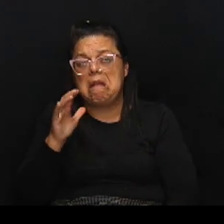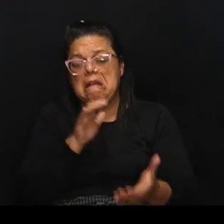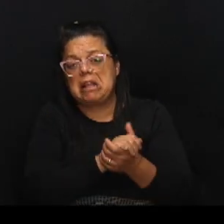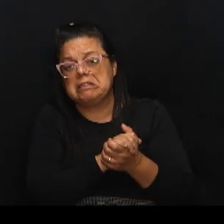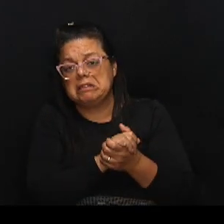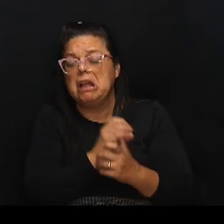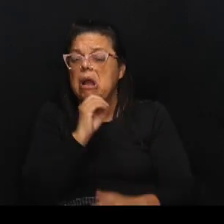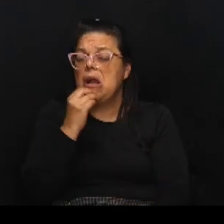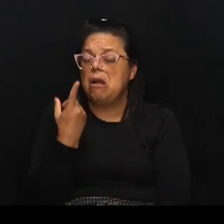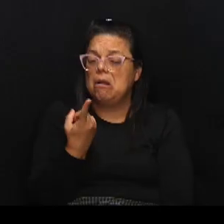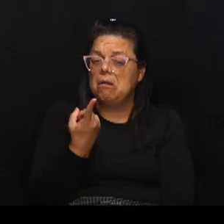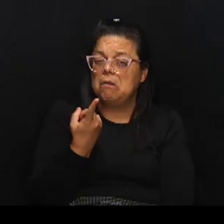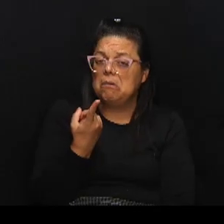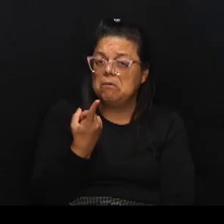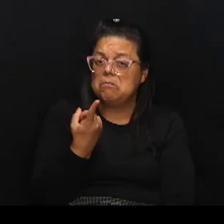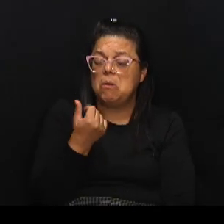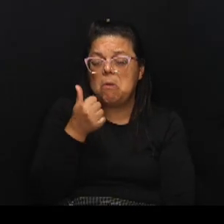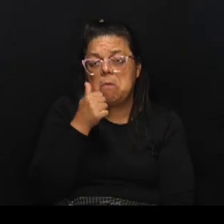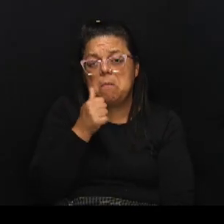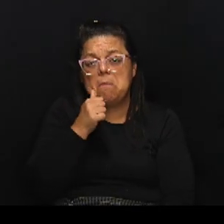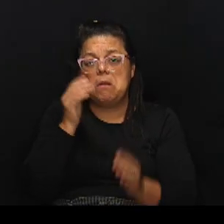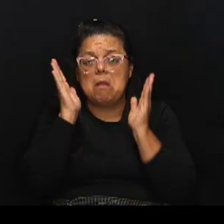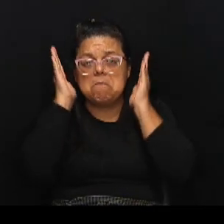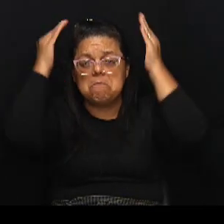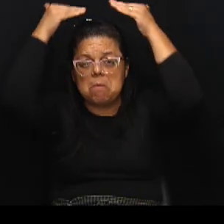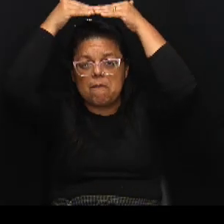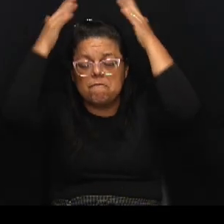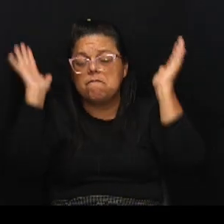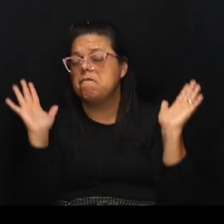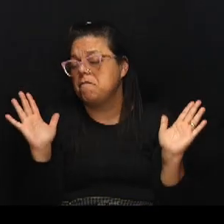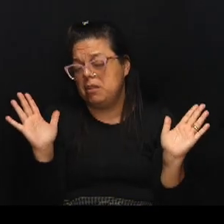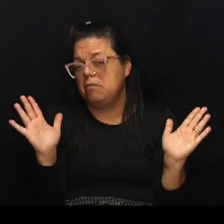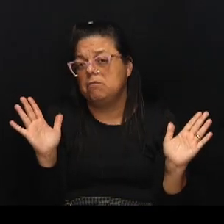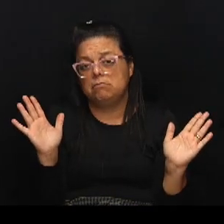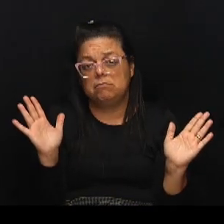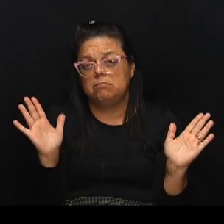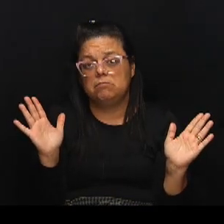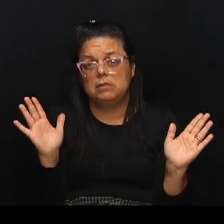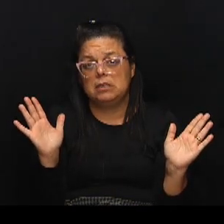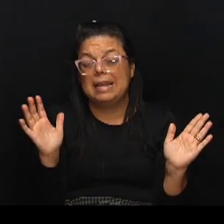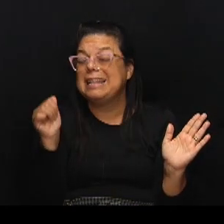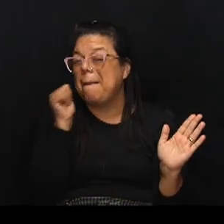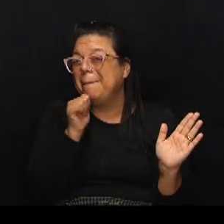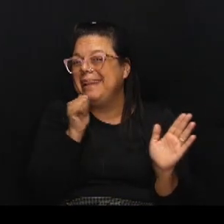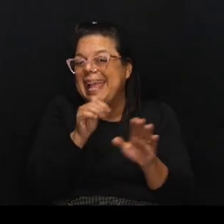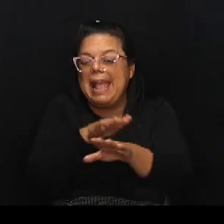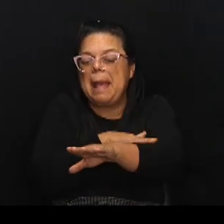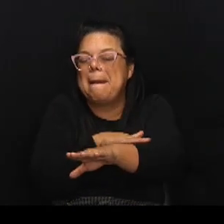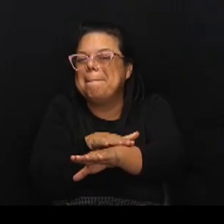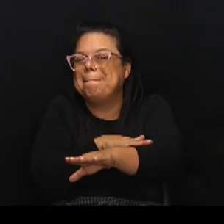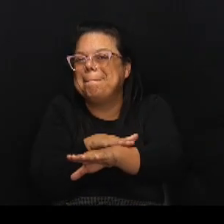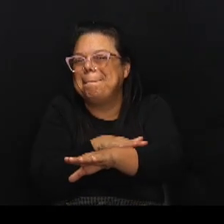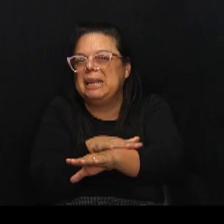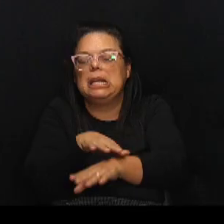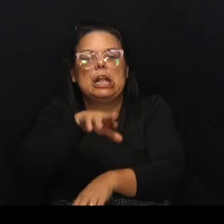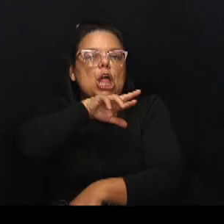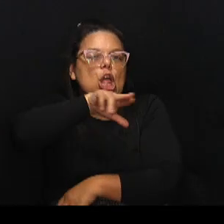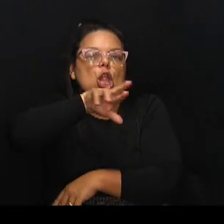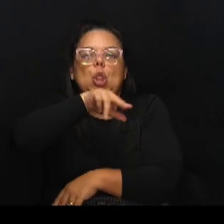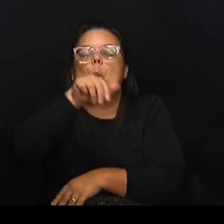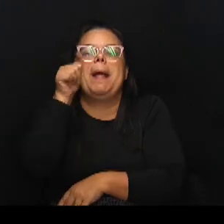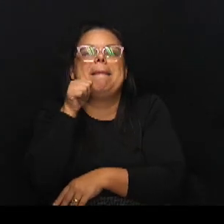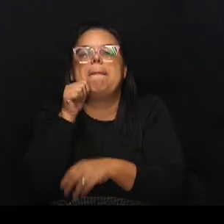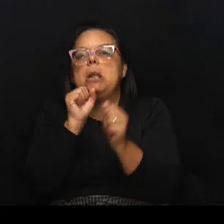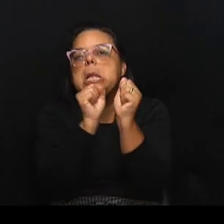ou ela era uma freira, uma madre, não tinha outra condição. Eu estou falando da mulher branca, né? Não estou falando da escrava e nem da